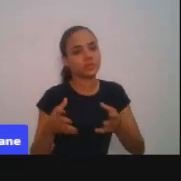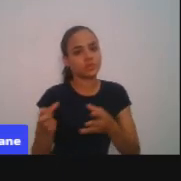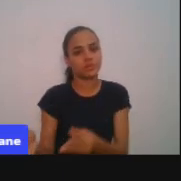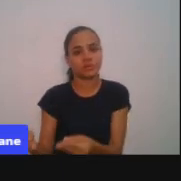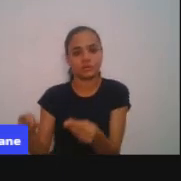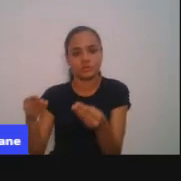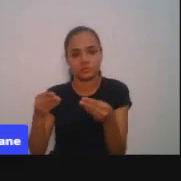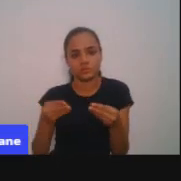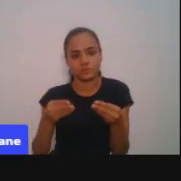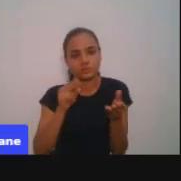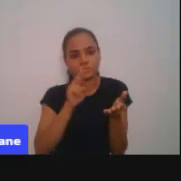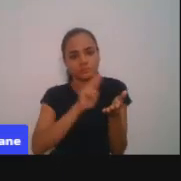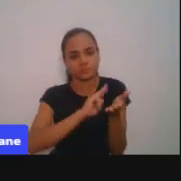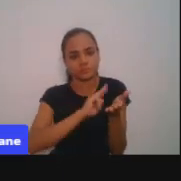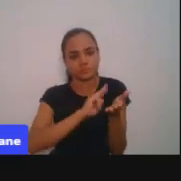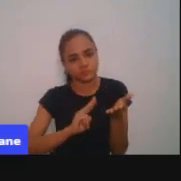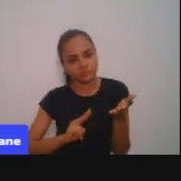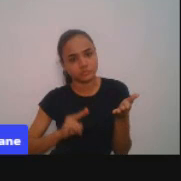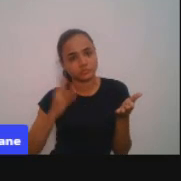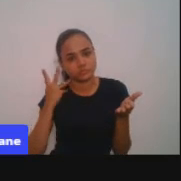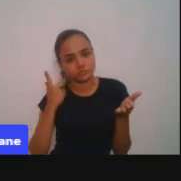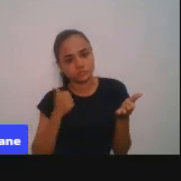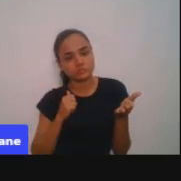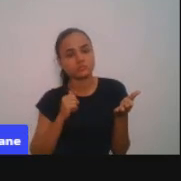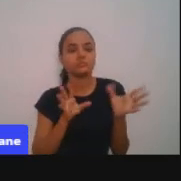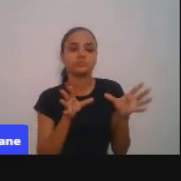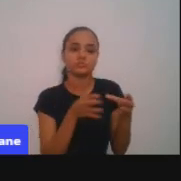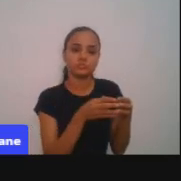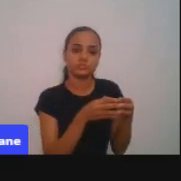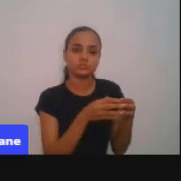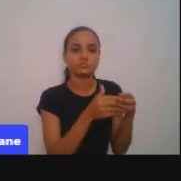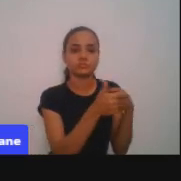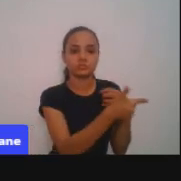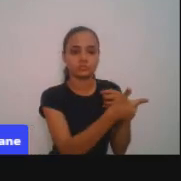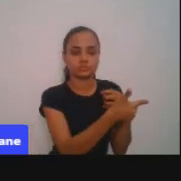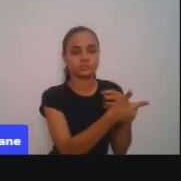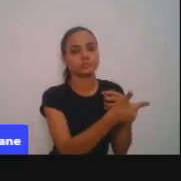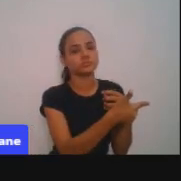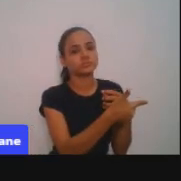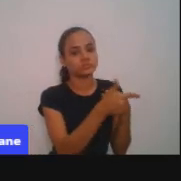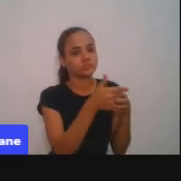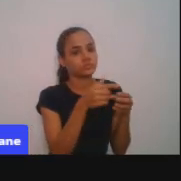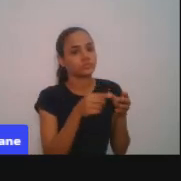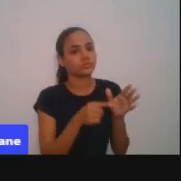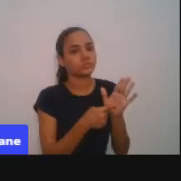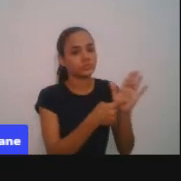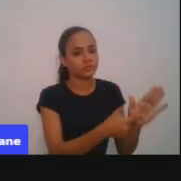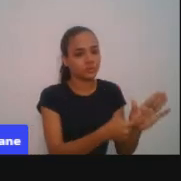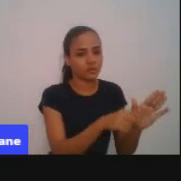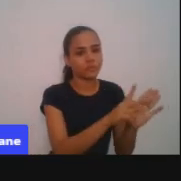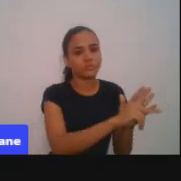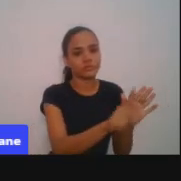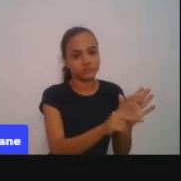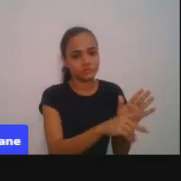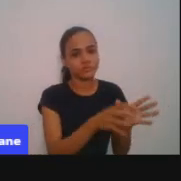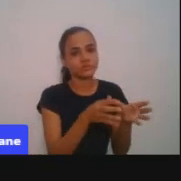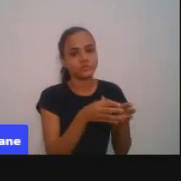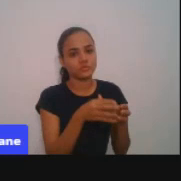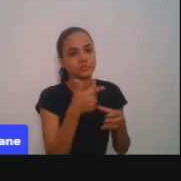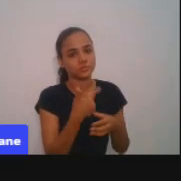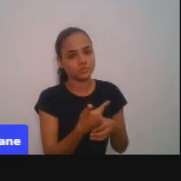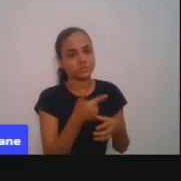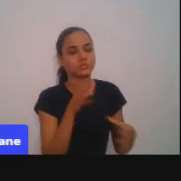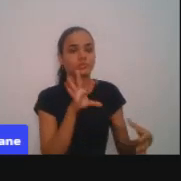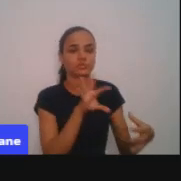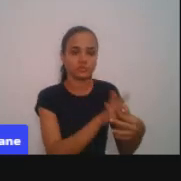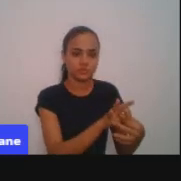olha, professora Ilcelene, essas aqui são as crianças do grupo 2, essa é a professora do grupo 2 esse ano. E aí? Agora, cria um vínculo com essas